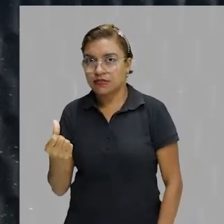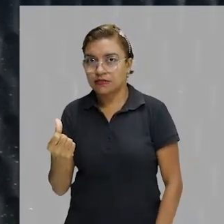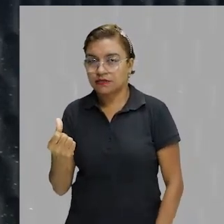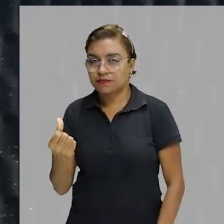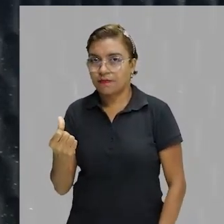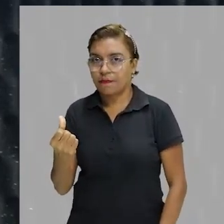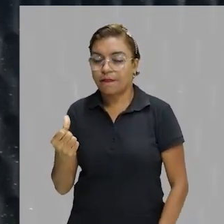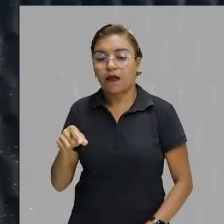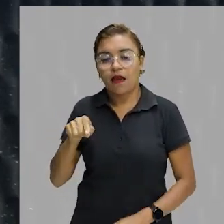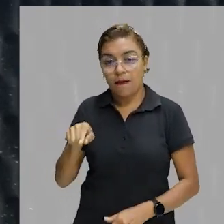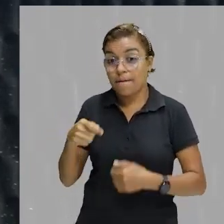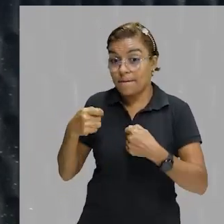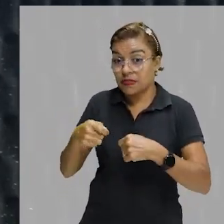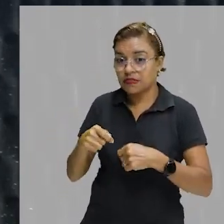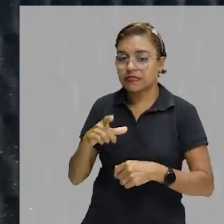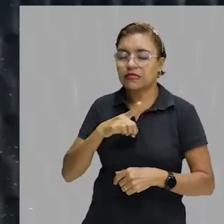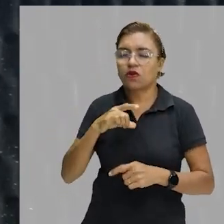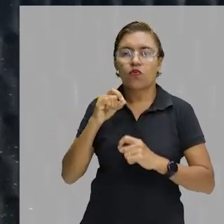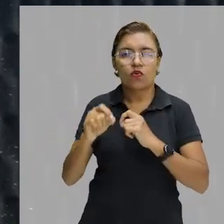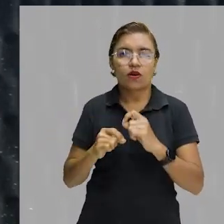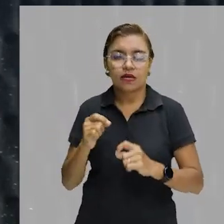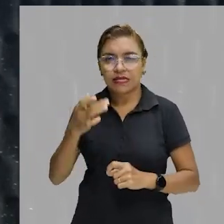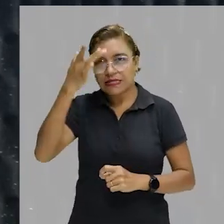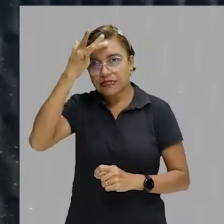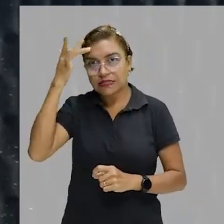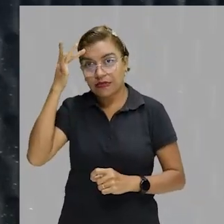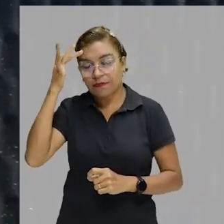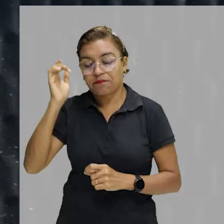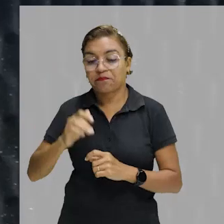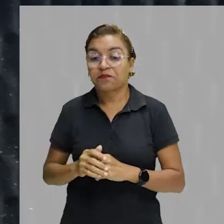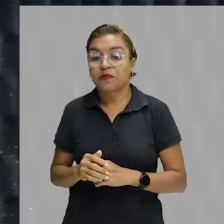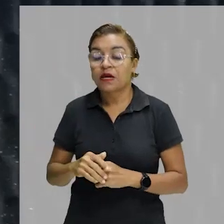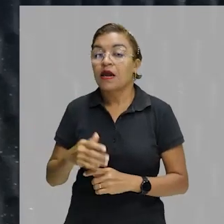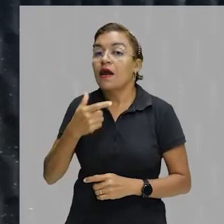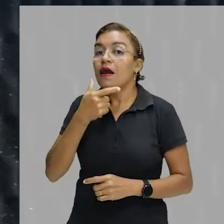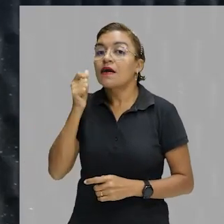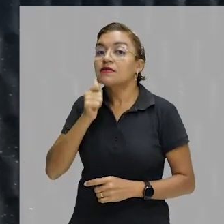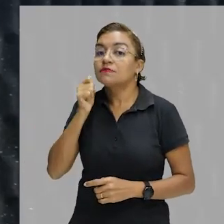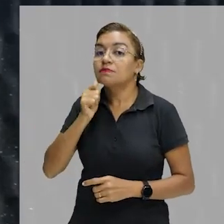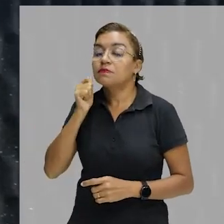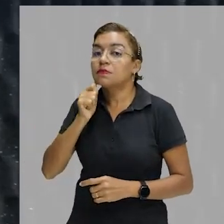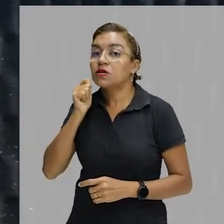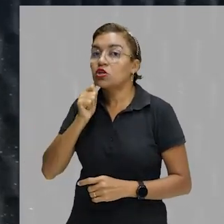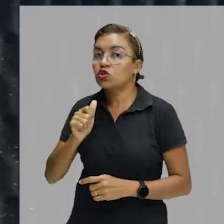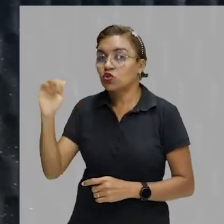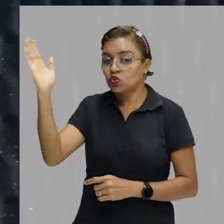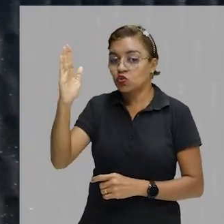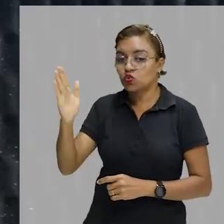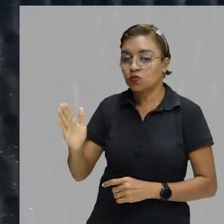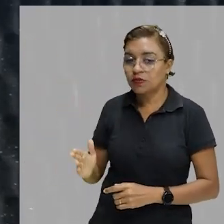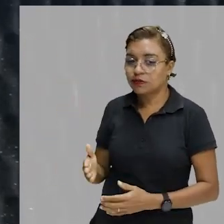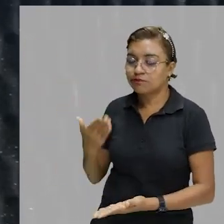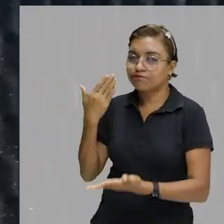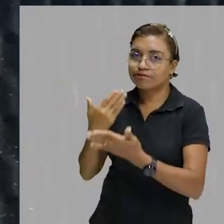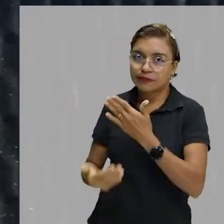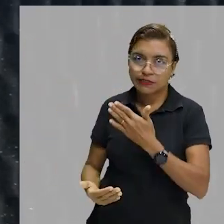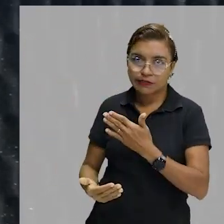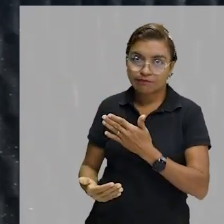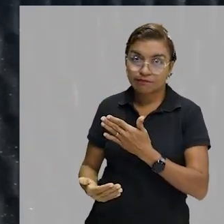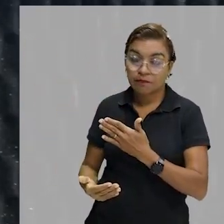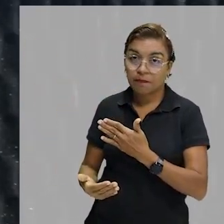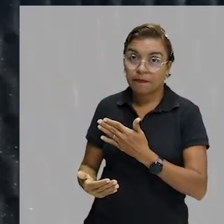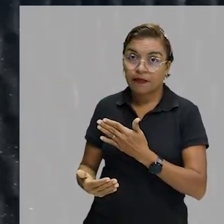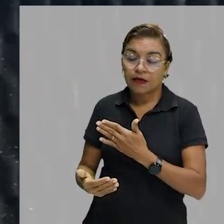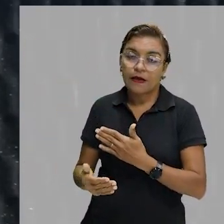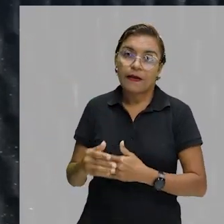ser jogado. Tá aqui, ó, as meninas do Brasil. Perderam o primeiro set para o Comitê Olímpico Russo, de 6-4,